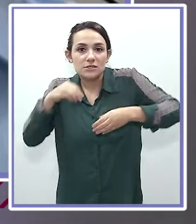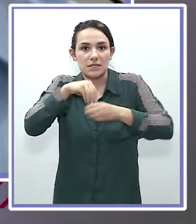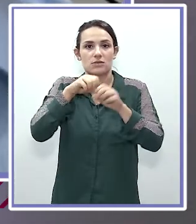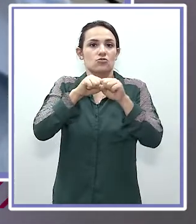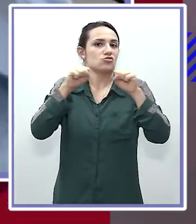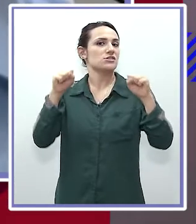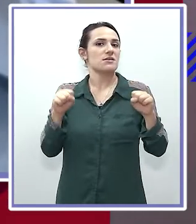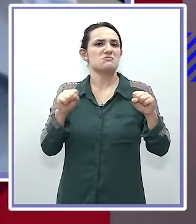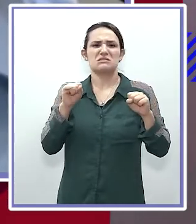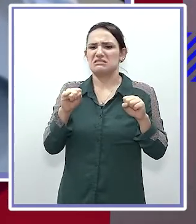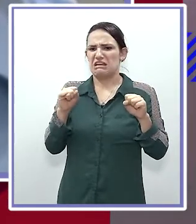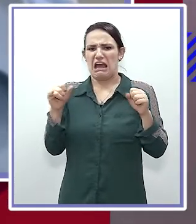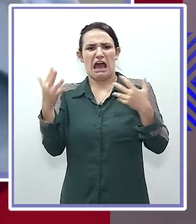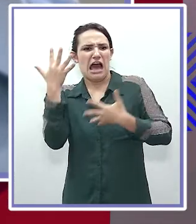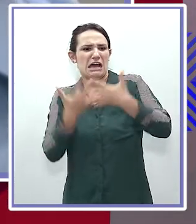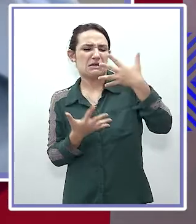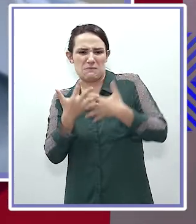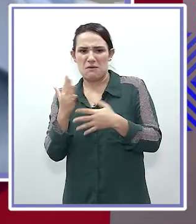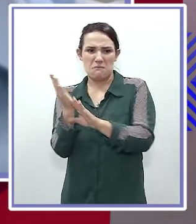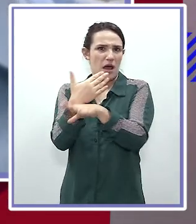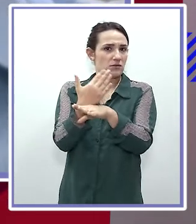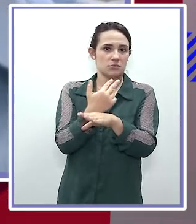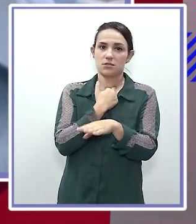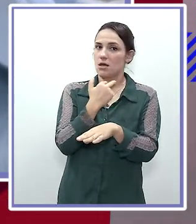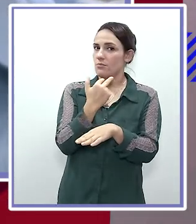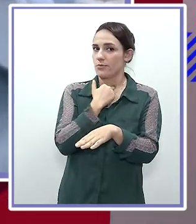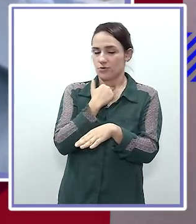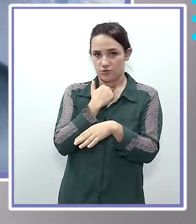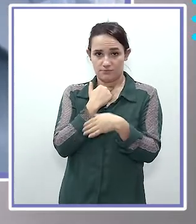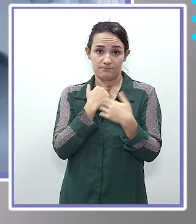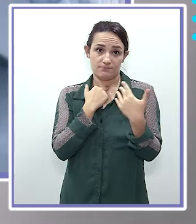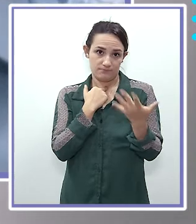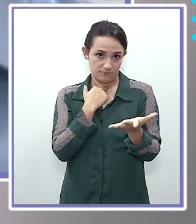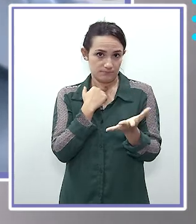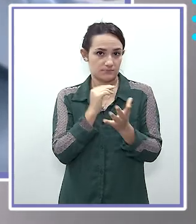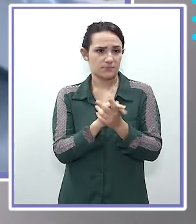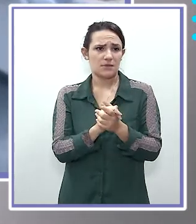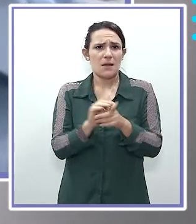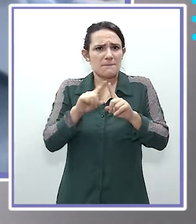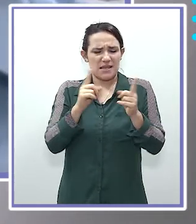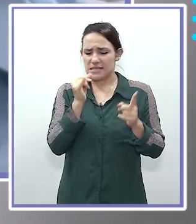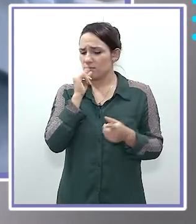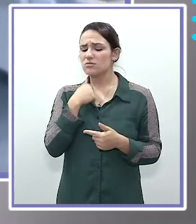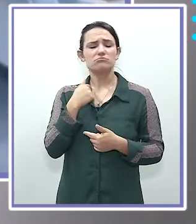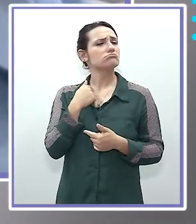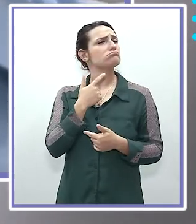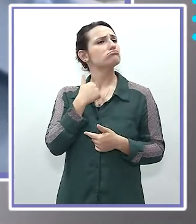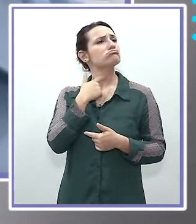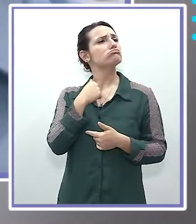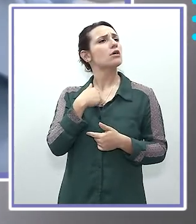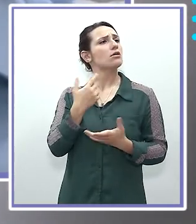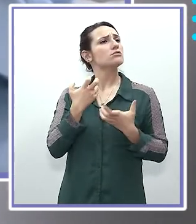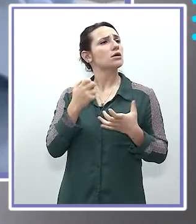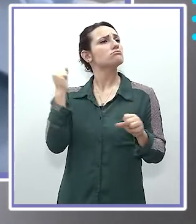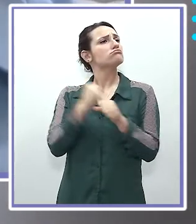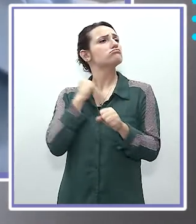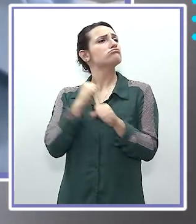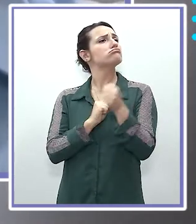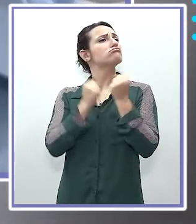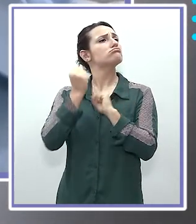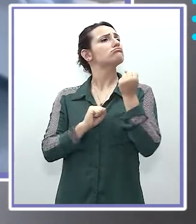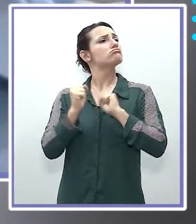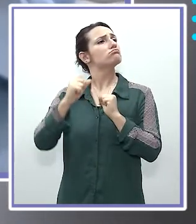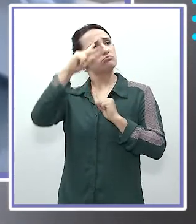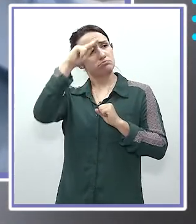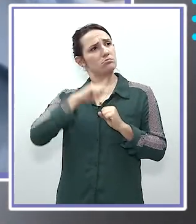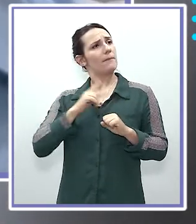por essa discussão. Agora, nada impede que uma pessoa queira construir uma usina, uma pequena